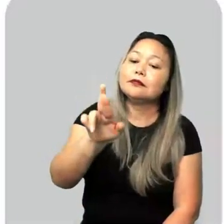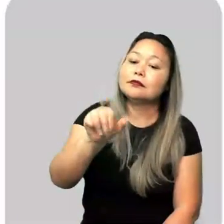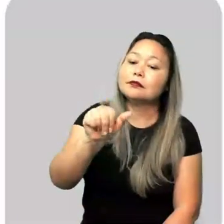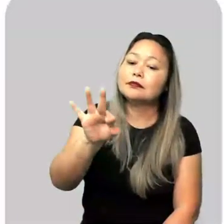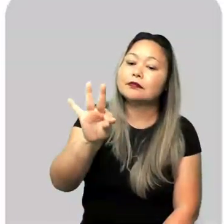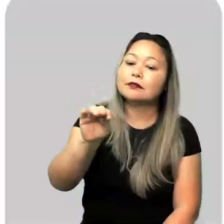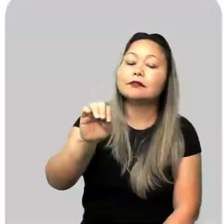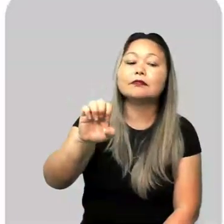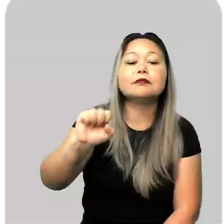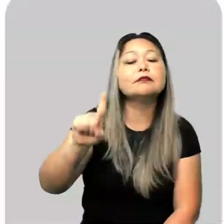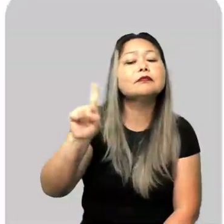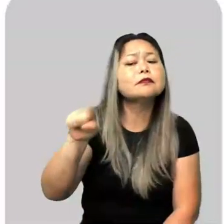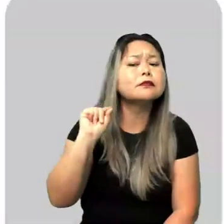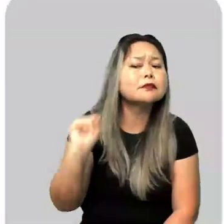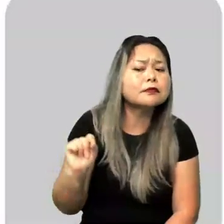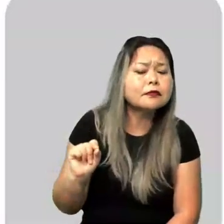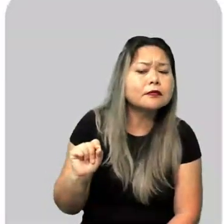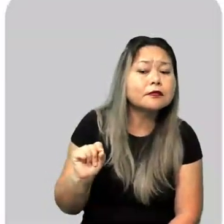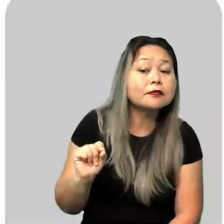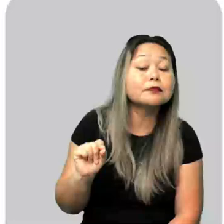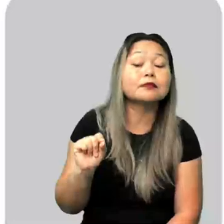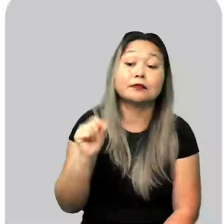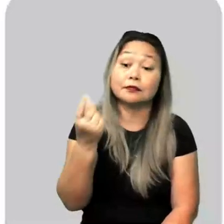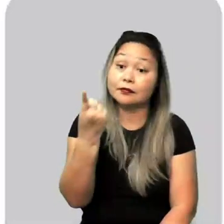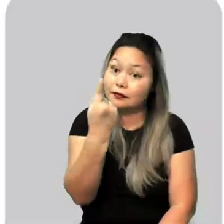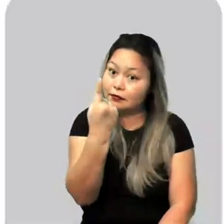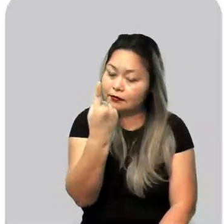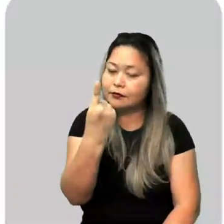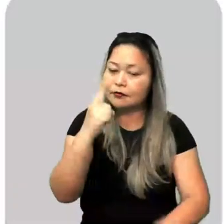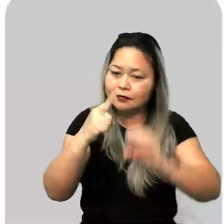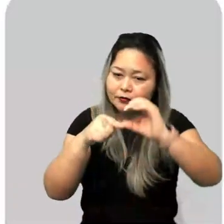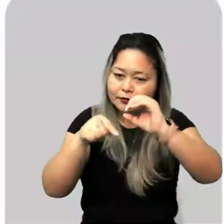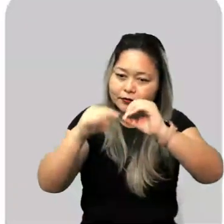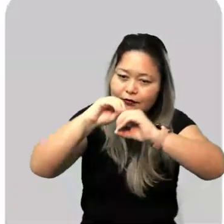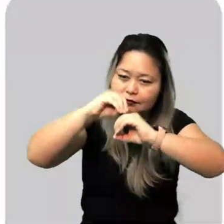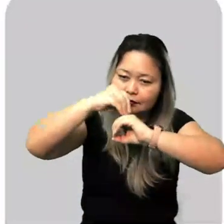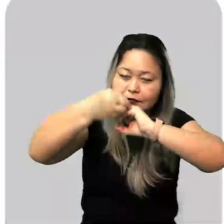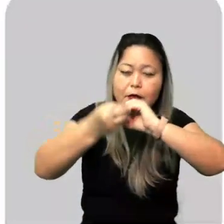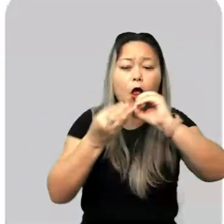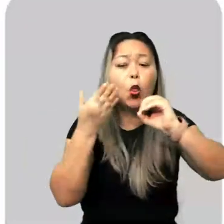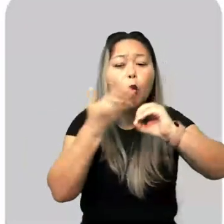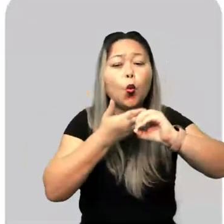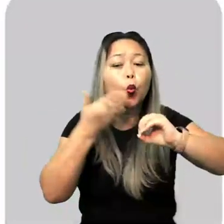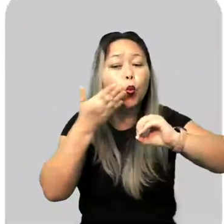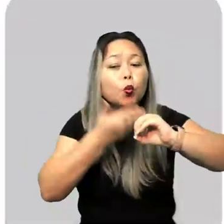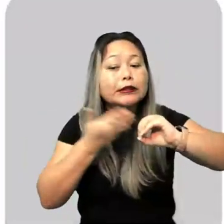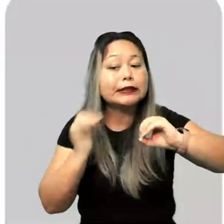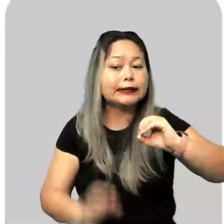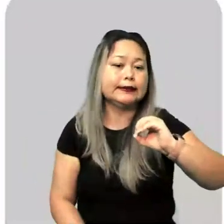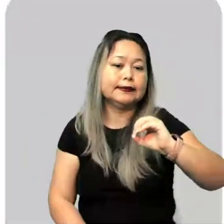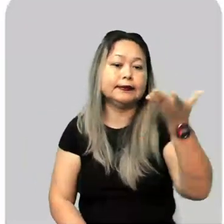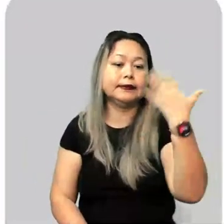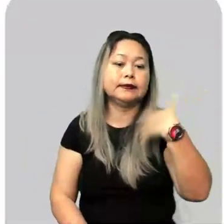Frutose. Frutose é um monossacarídeo, aqueles adocicados, né?